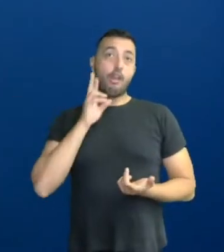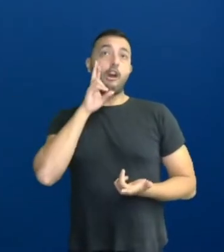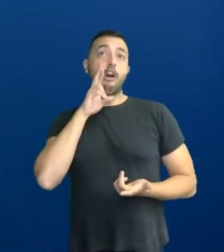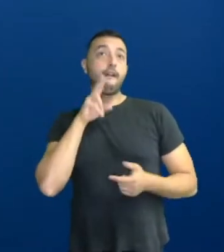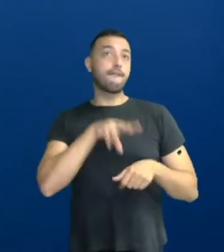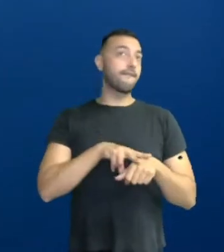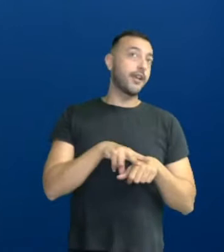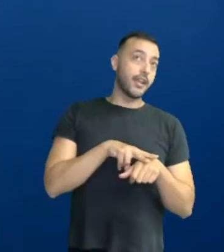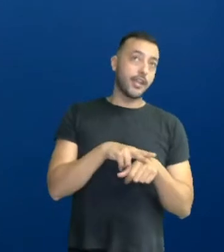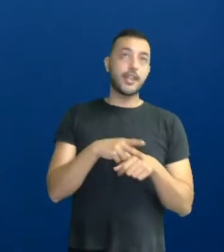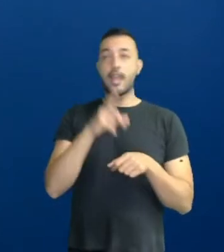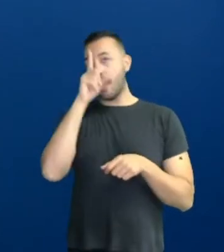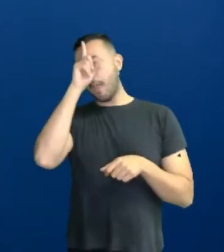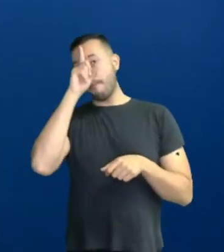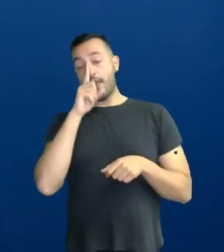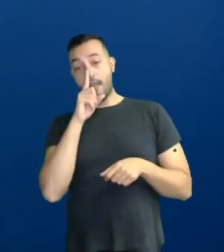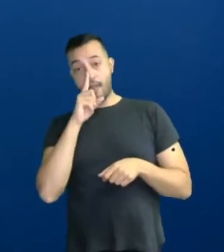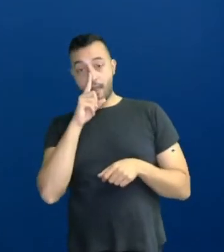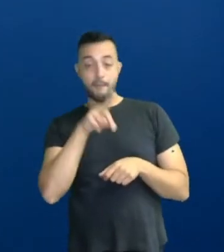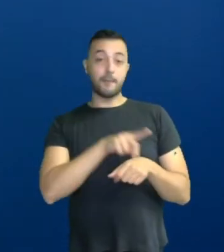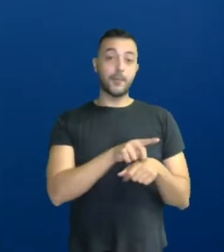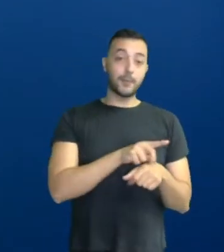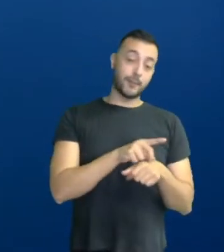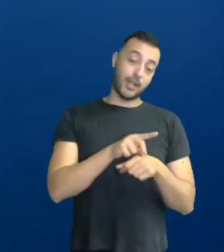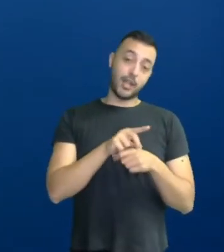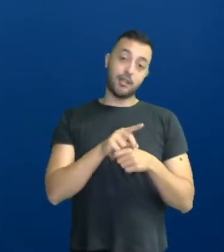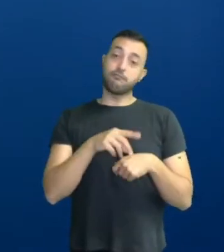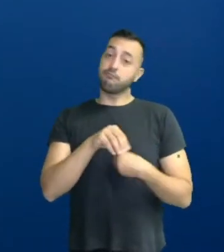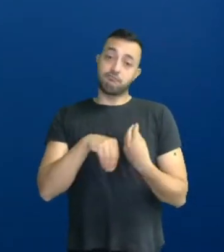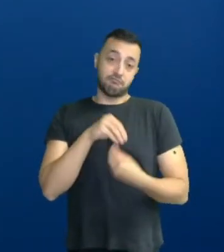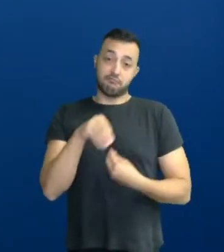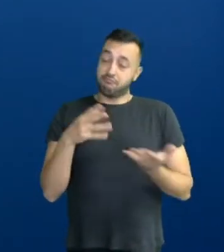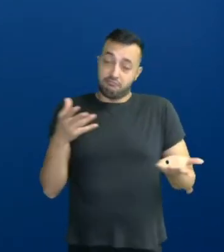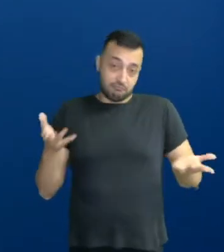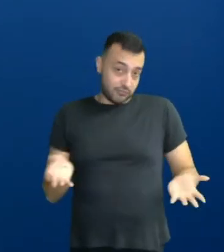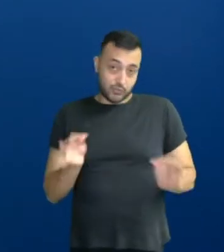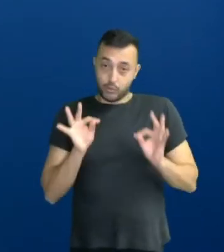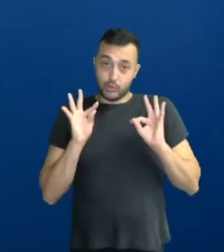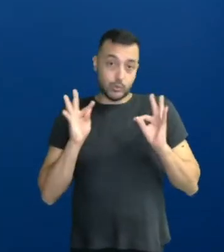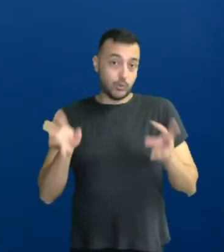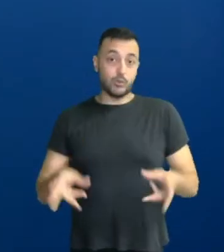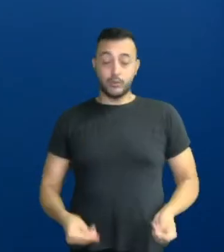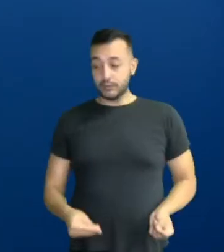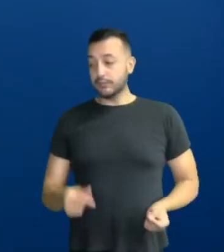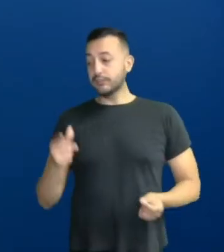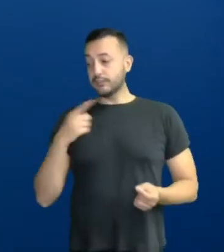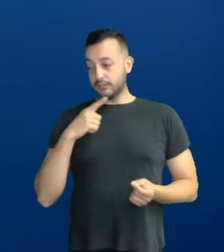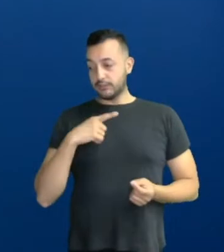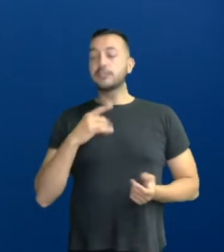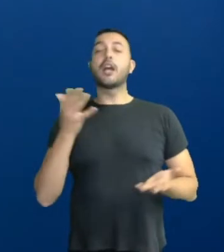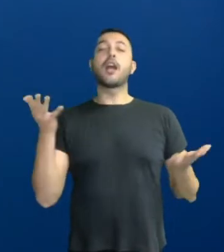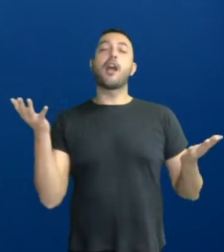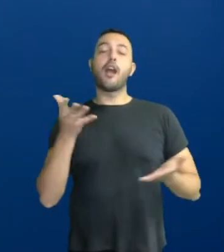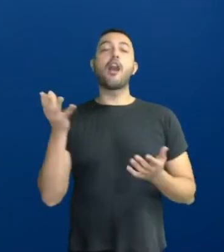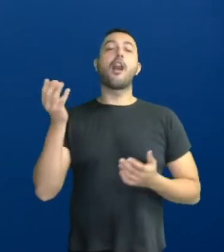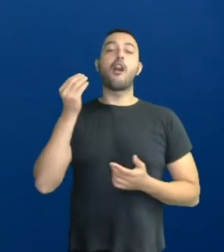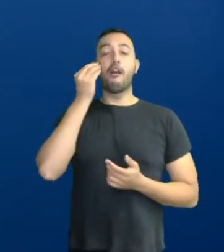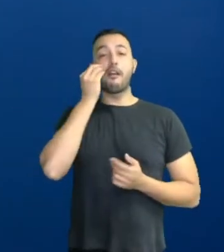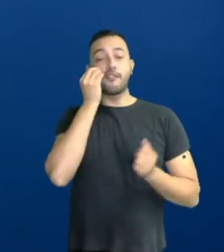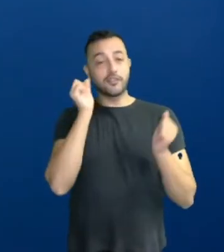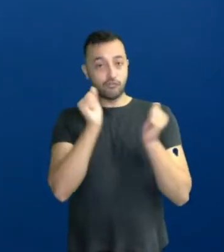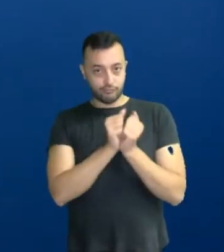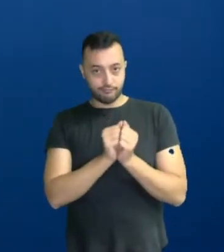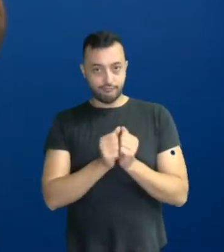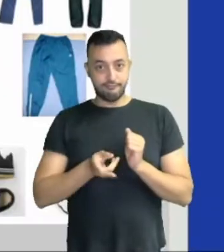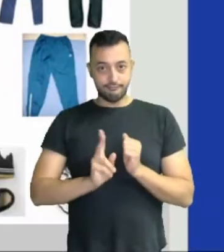com verde, amarelo com preto, enfim, tá? Então, são todas as peças. Então, eu trouxe essa questão aqui para a gente resolver juntinhos.